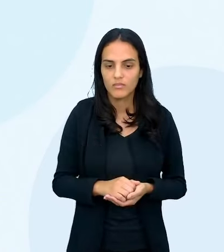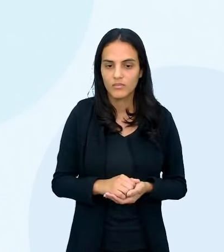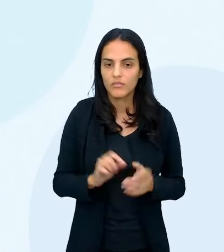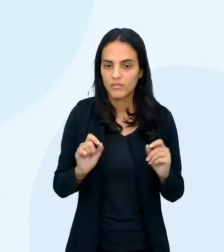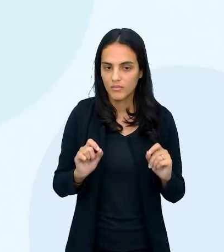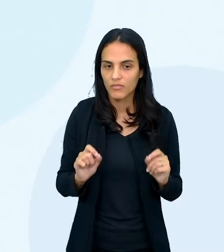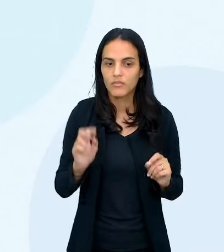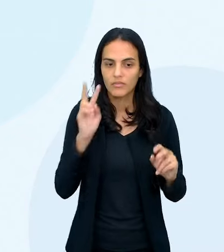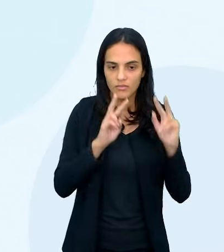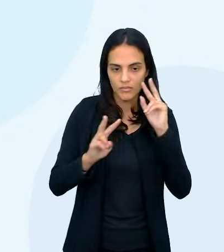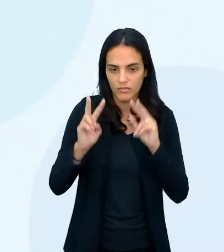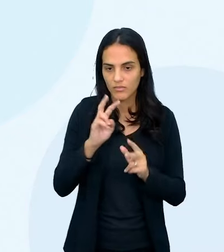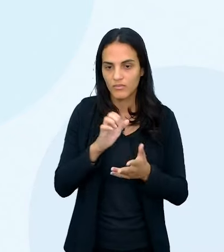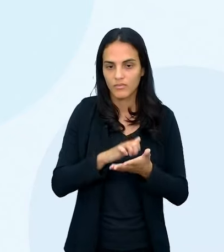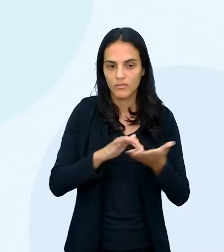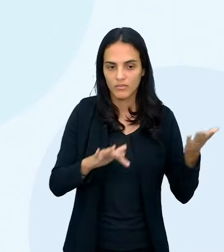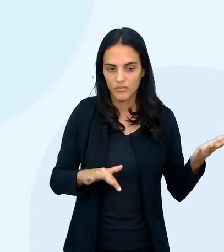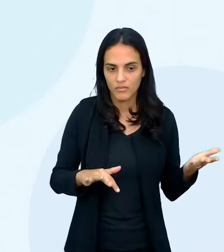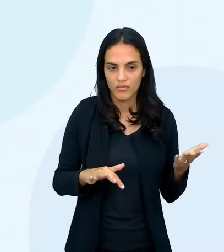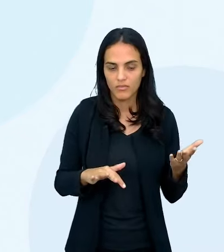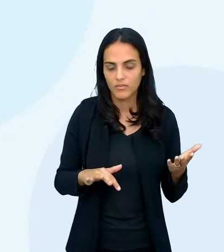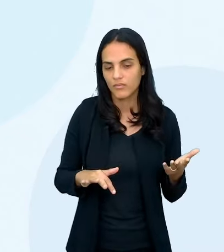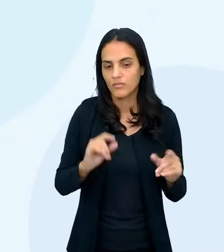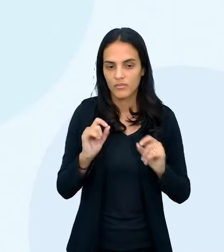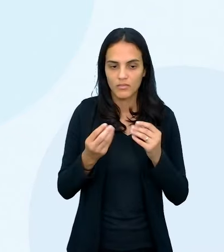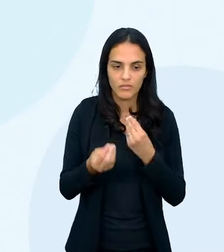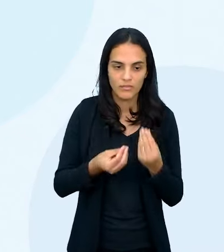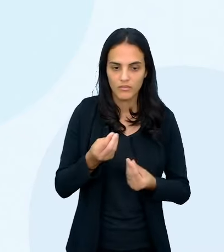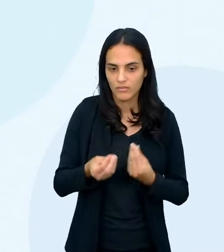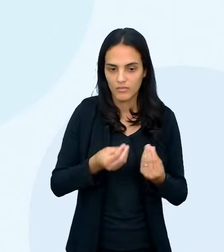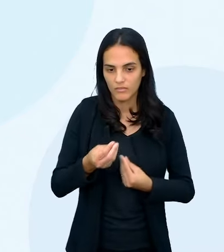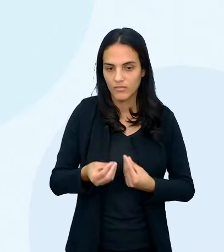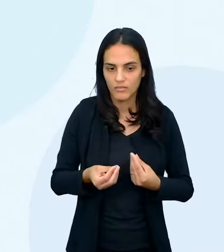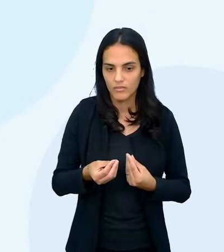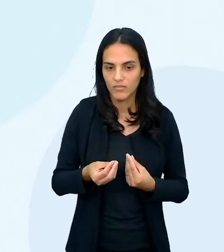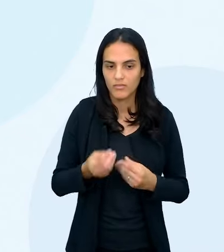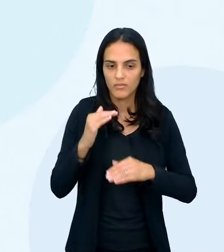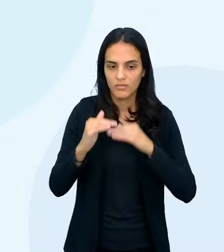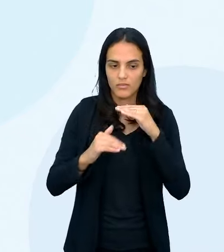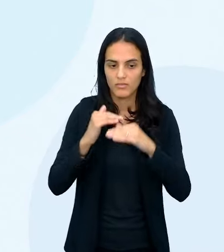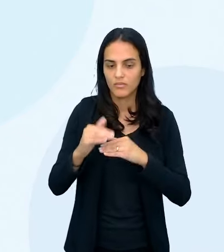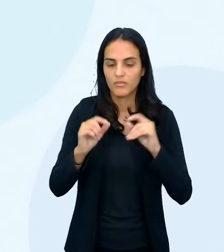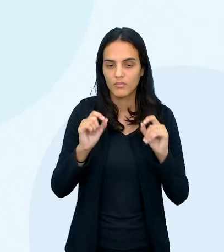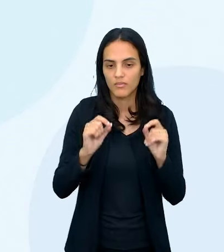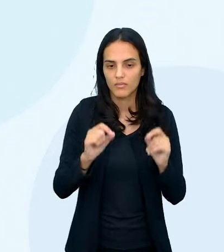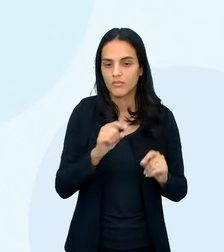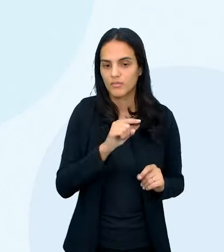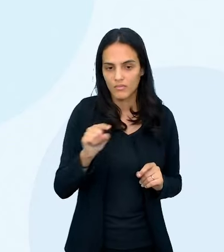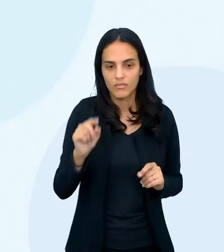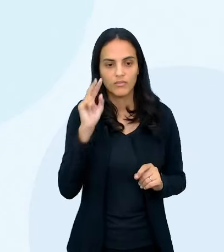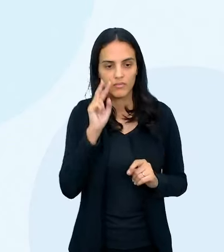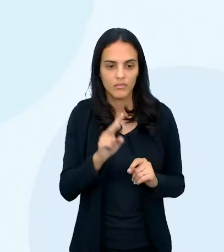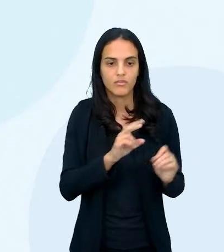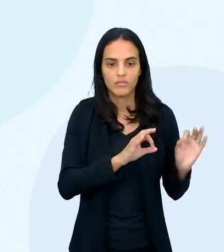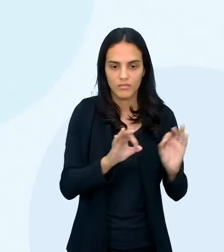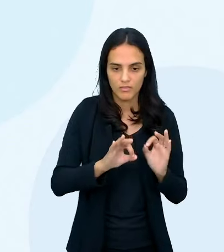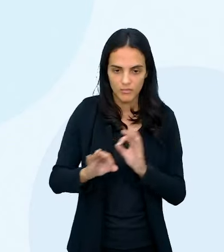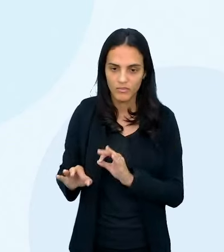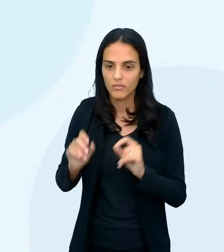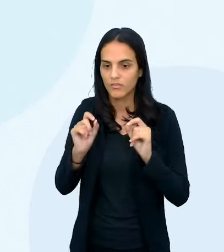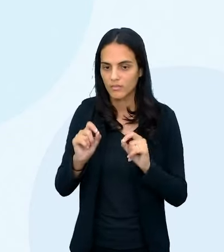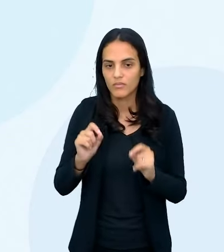para olhar as atividades e como elas estão se desenvolvendo. Para quê? Para vocês reverem o planejamento e o